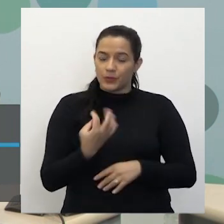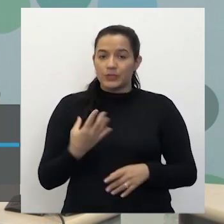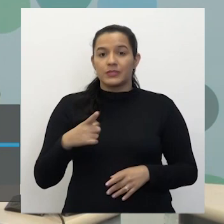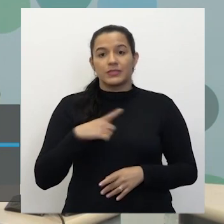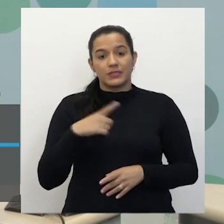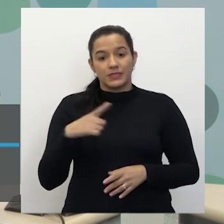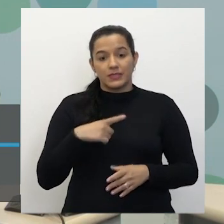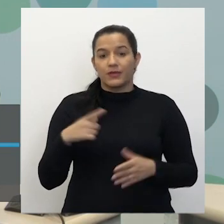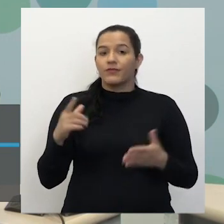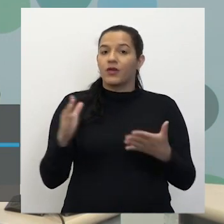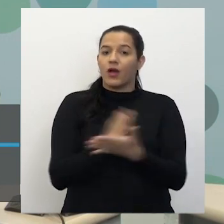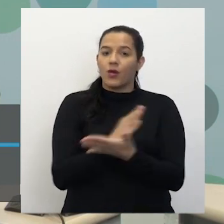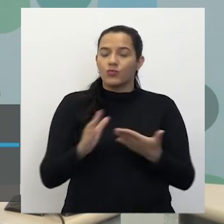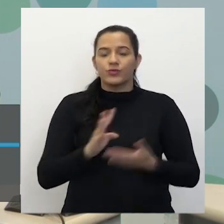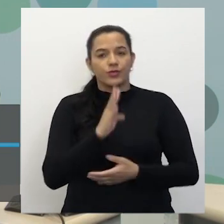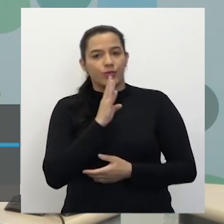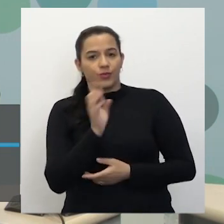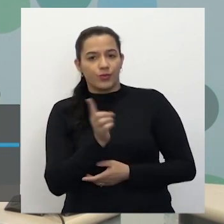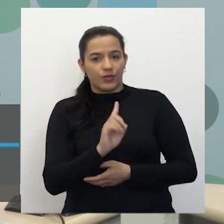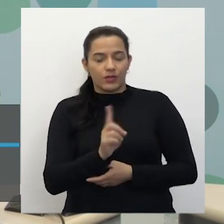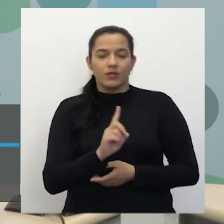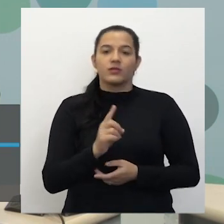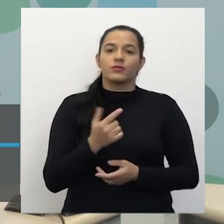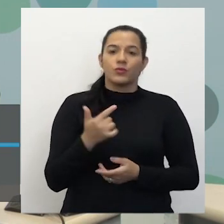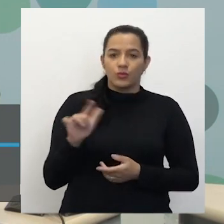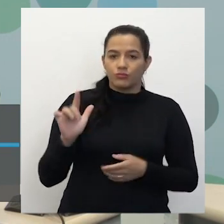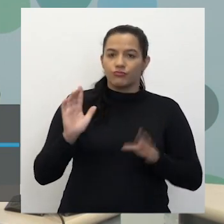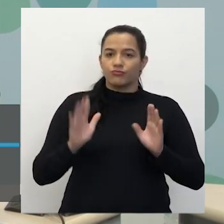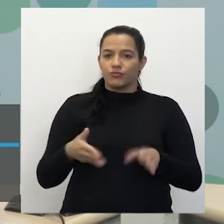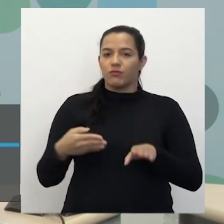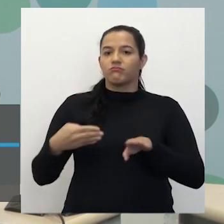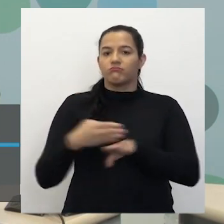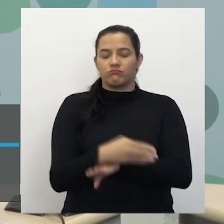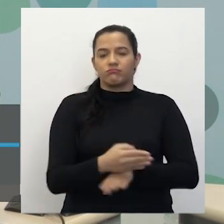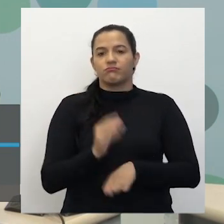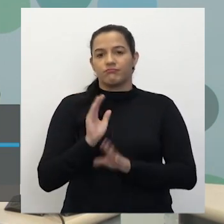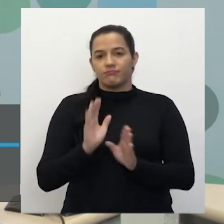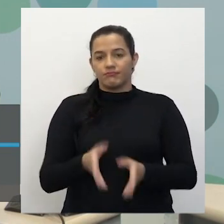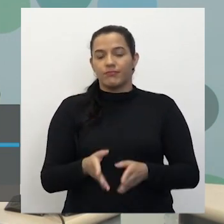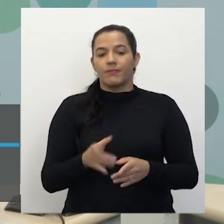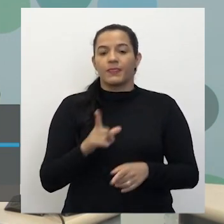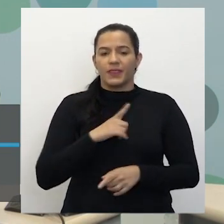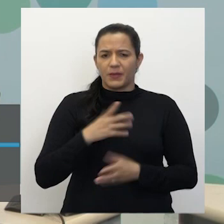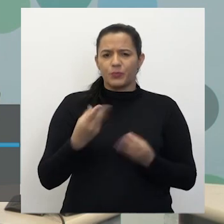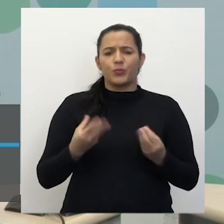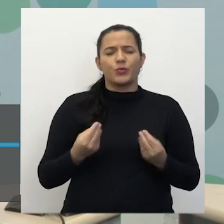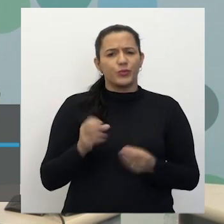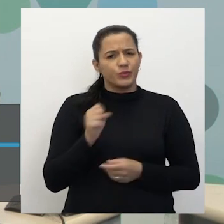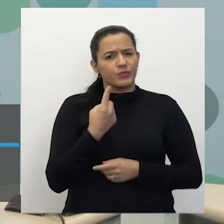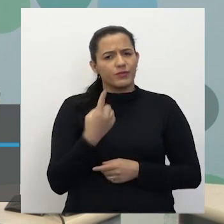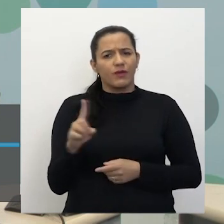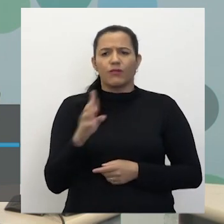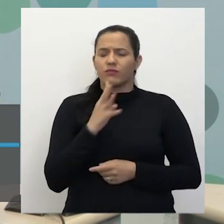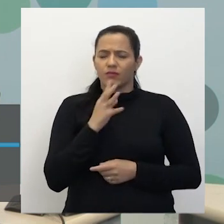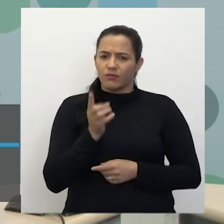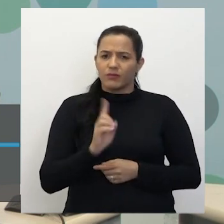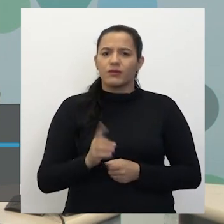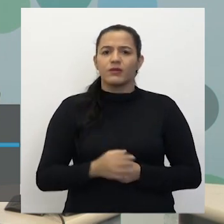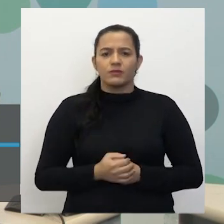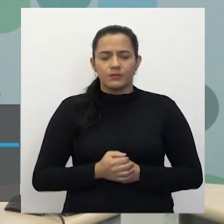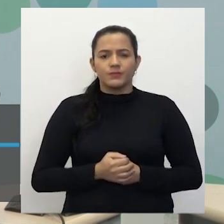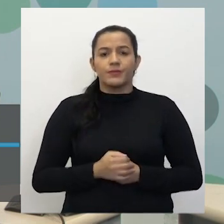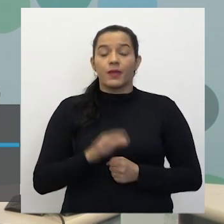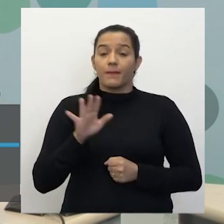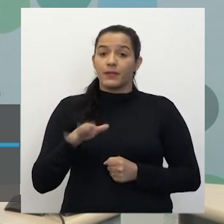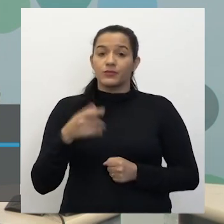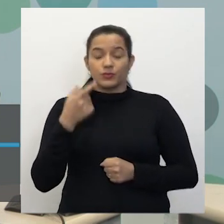não conhecem ou não participaram, mas os que conhecem, Nossa. sim, tem bastante não aqui. Olha a oportunidade agora, né? Mas os que participaram